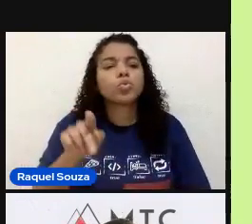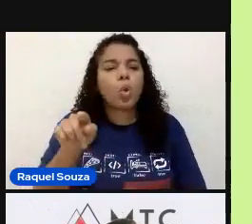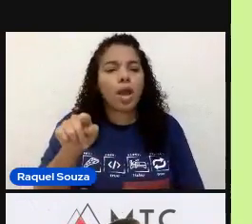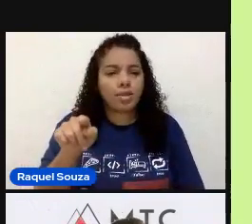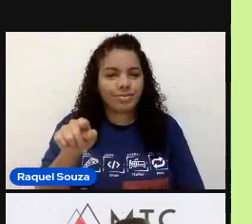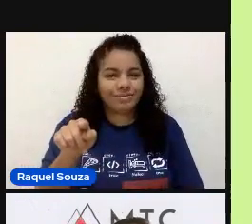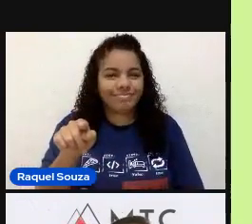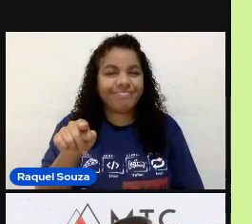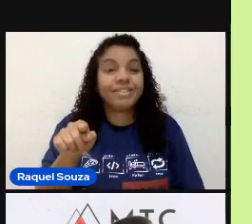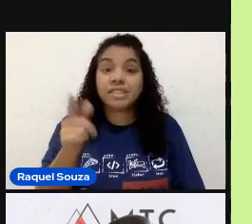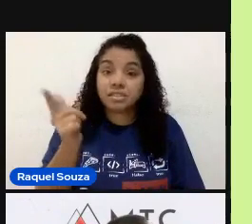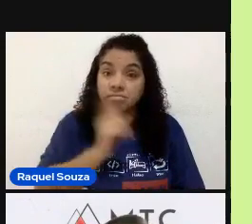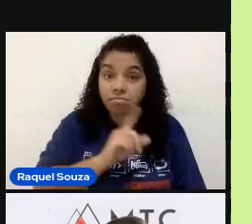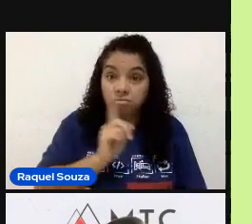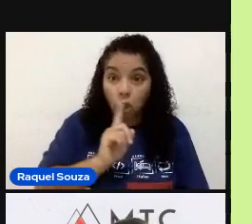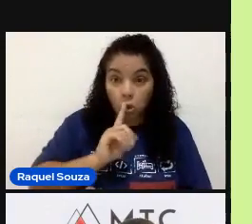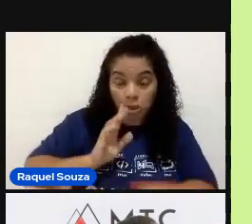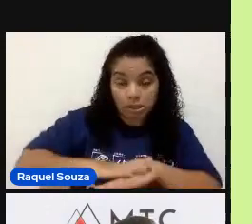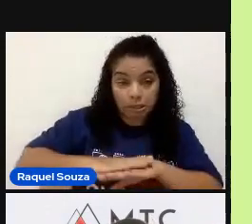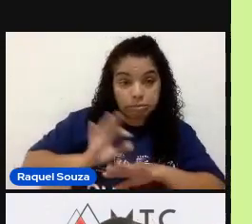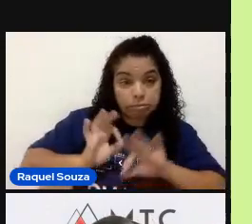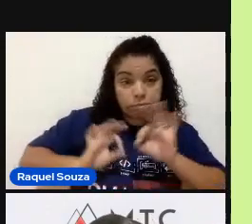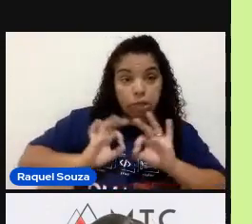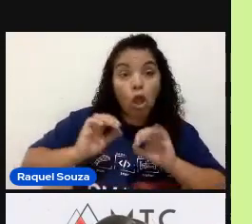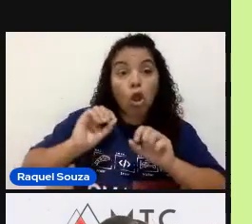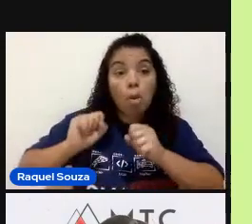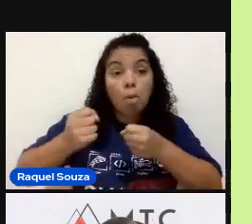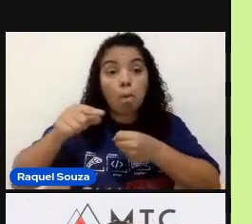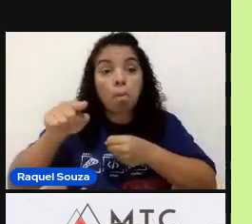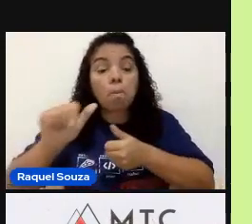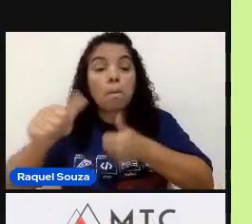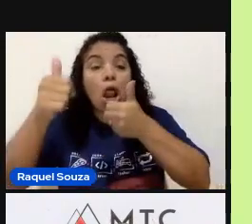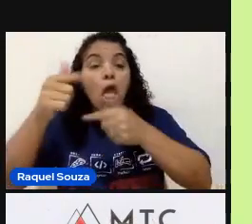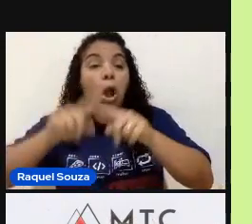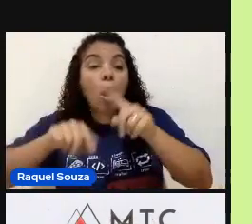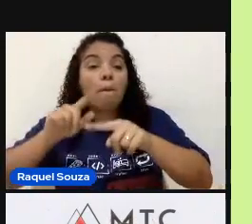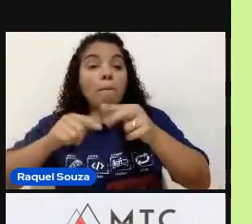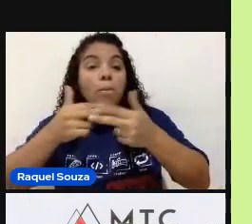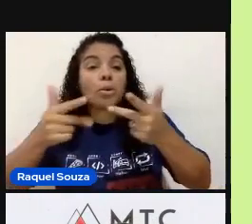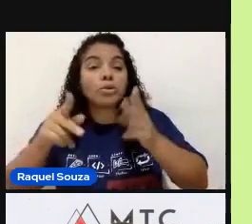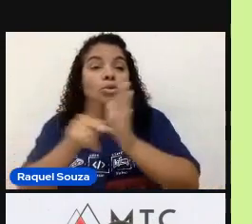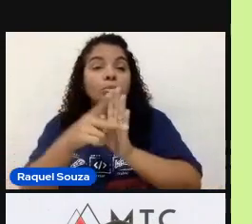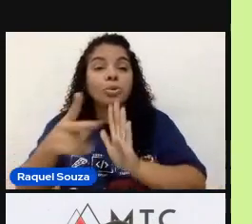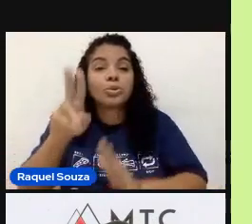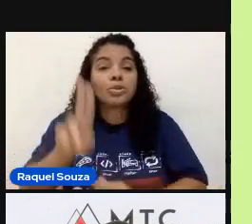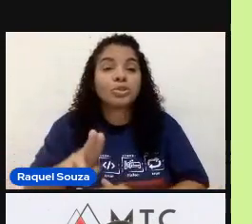não consegue se auto-organizar, como a gente vai defender o melhor produto para o nosso usuário, né?